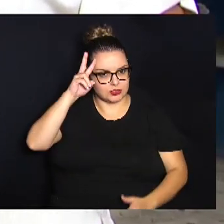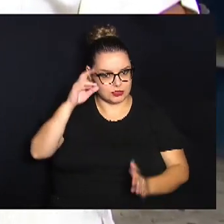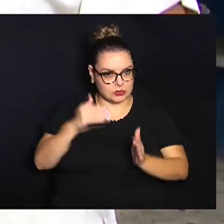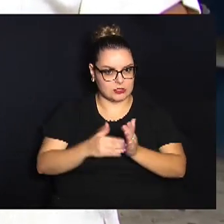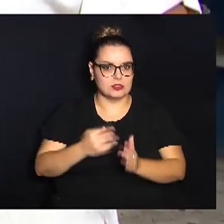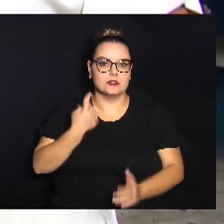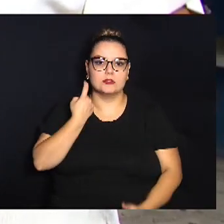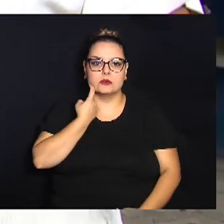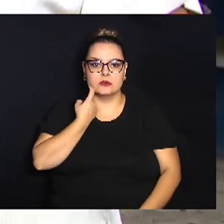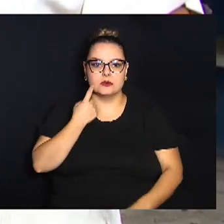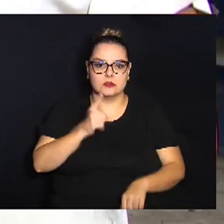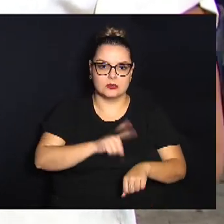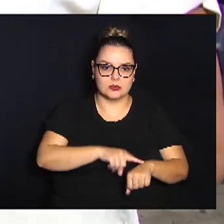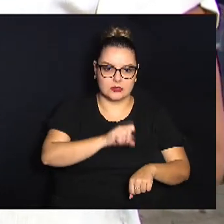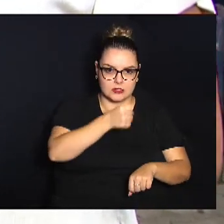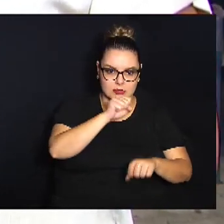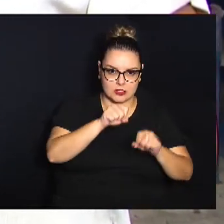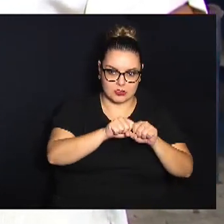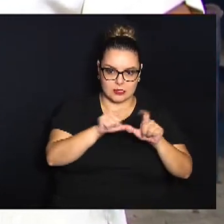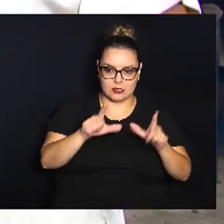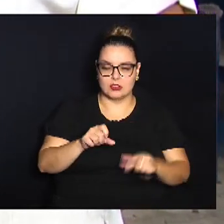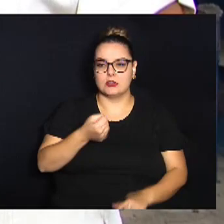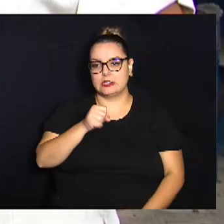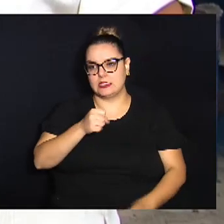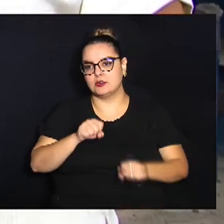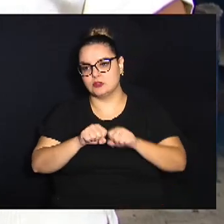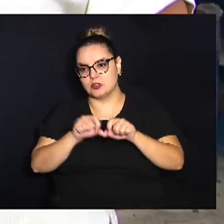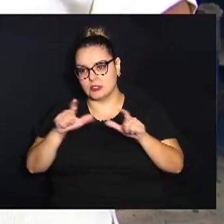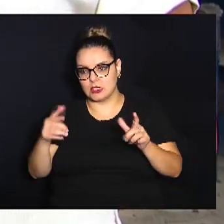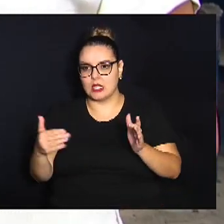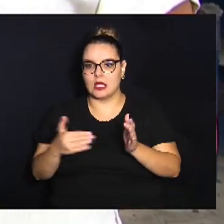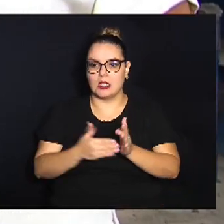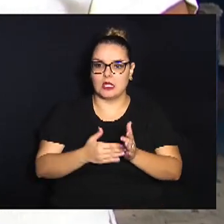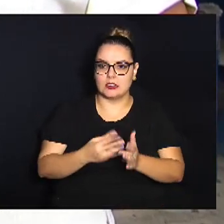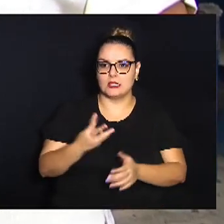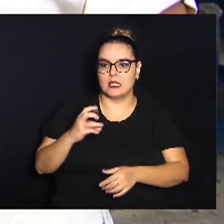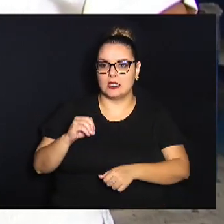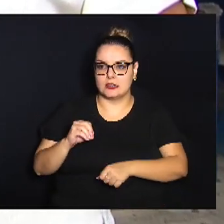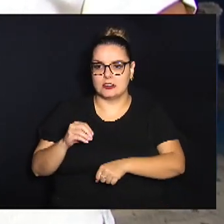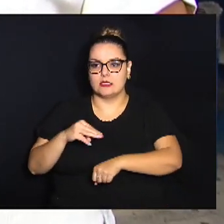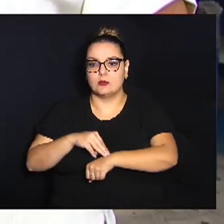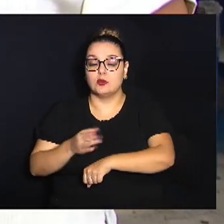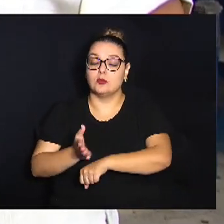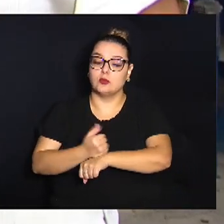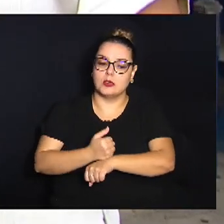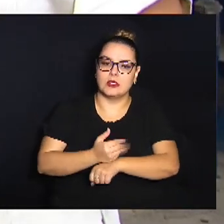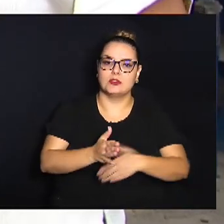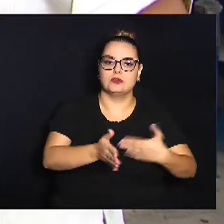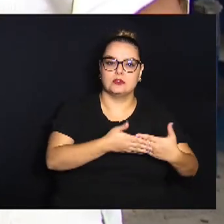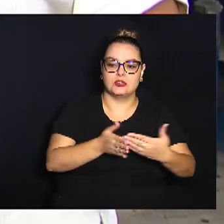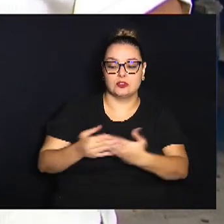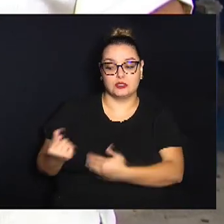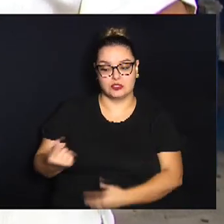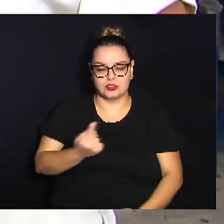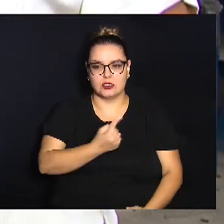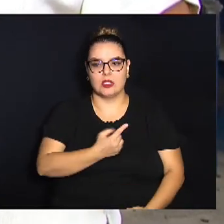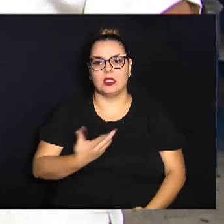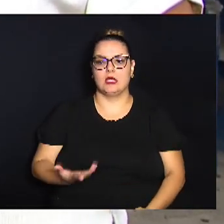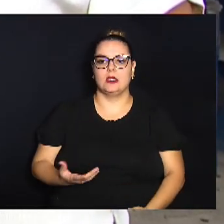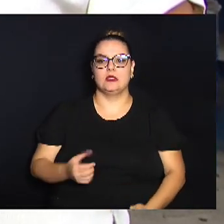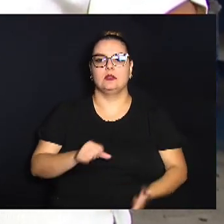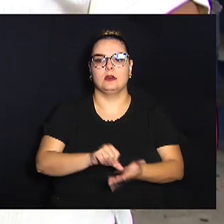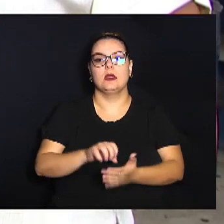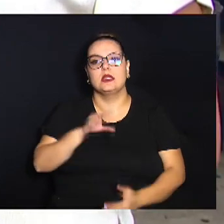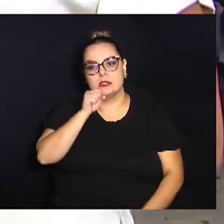de que horário? Das 8 da manhã? Isso, das 8 da manhã até meia hora antes do horário de fechamento de cada unidade, e aos sábados também temos